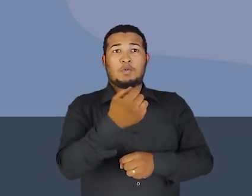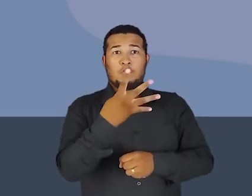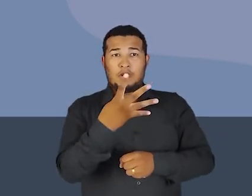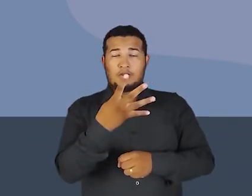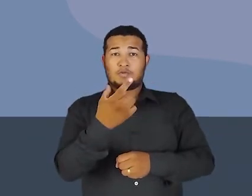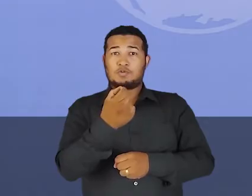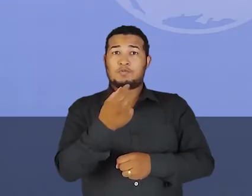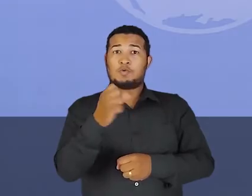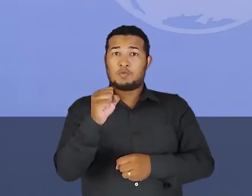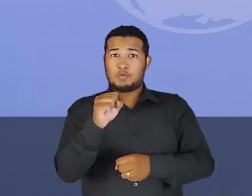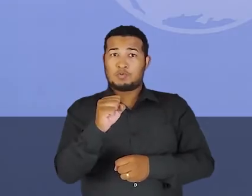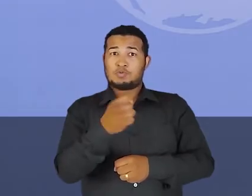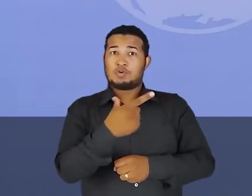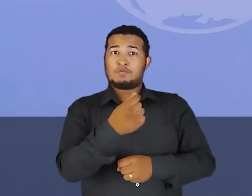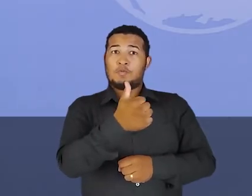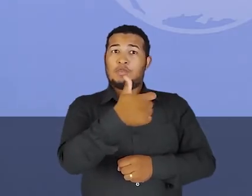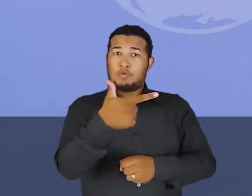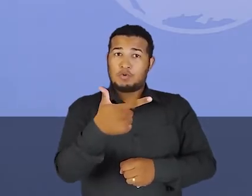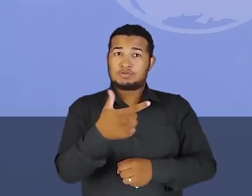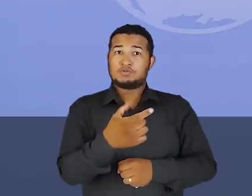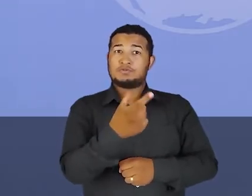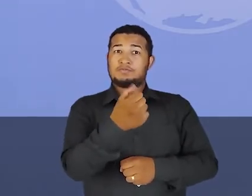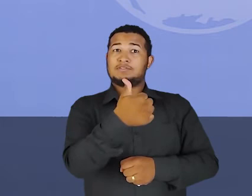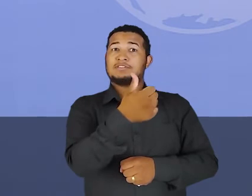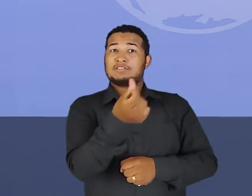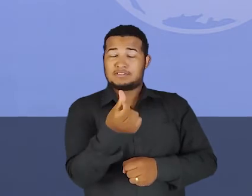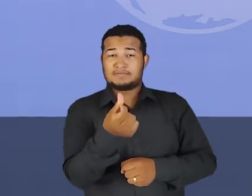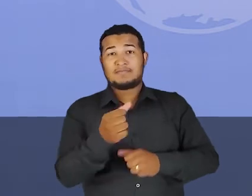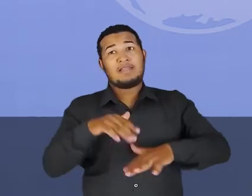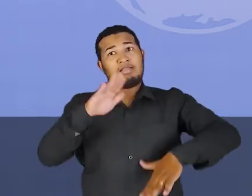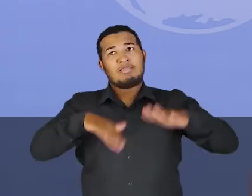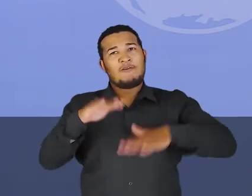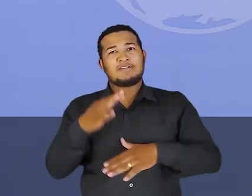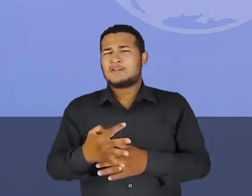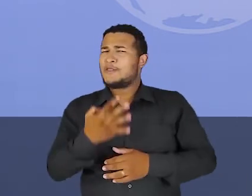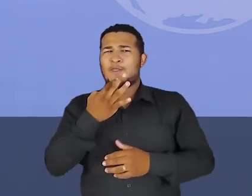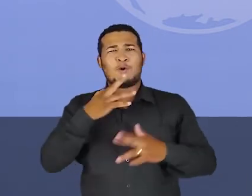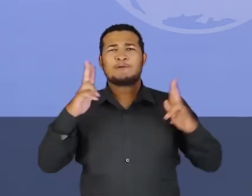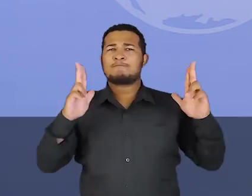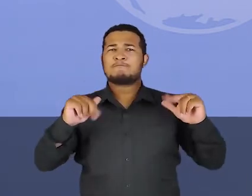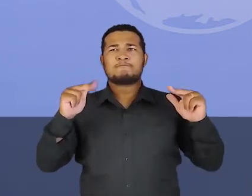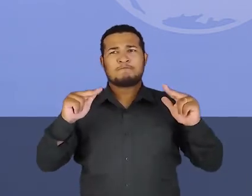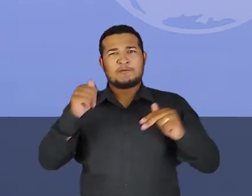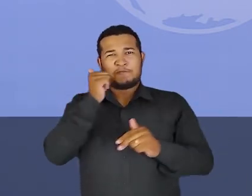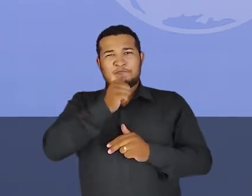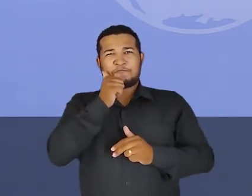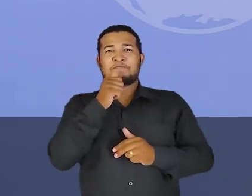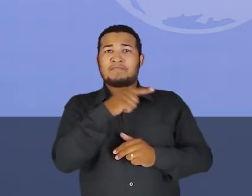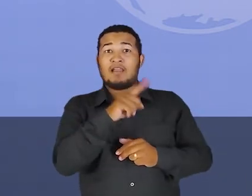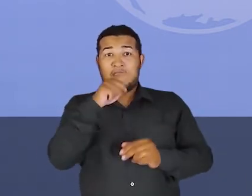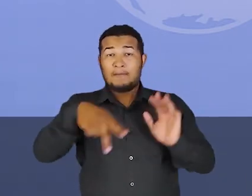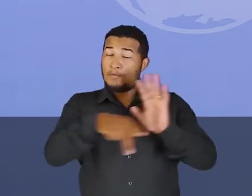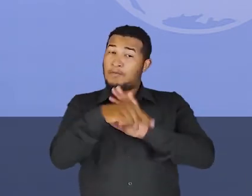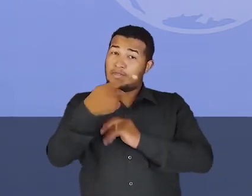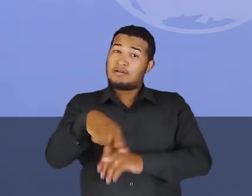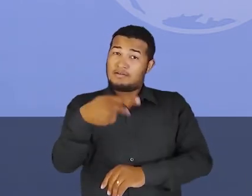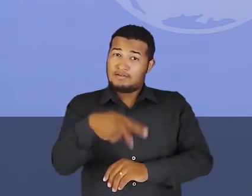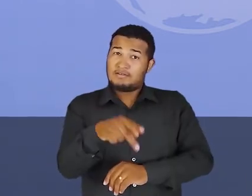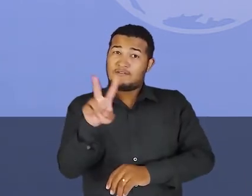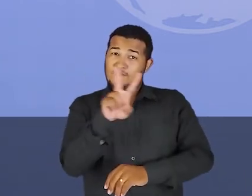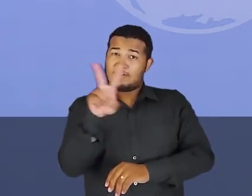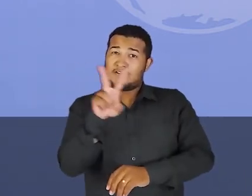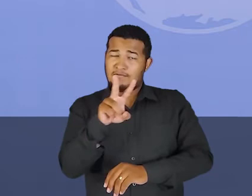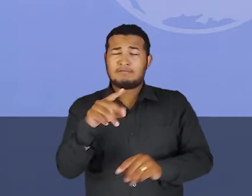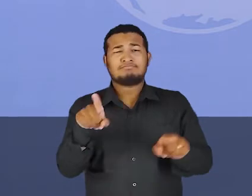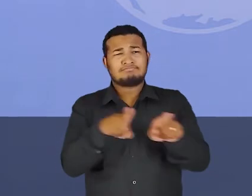2012 e 2016. Talvez você nunca conheceu, nunca ouviu falar sobre essa jogadora. E é daqui do nosso estado. Assim como ela,